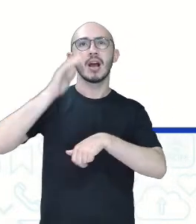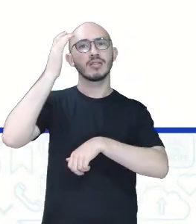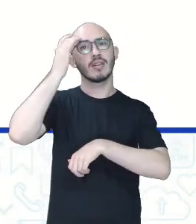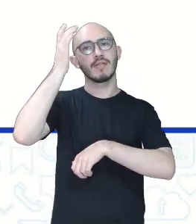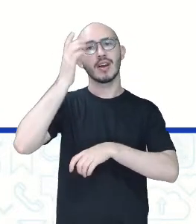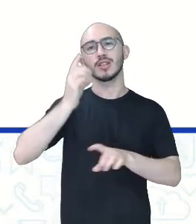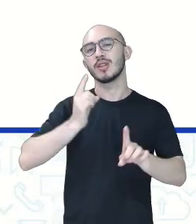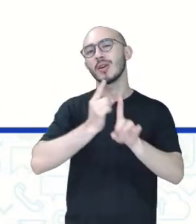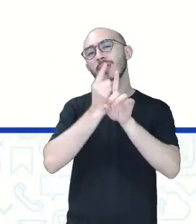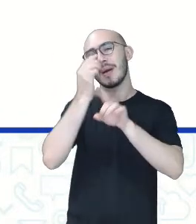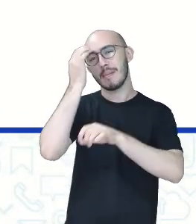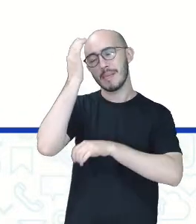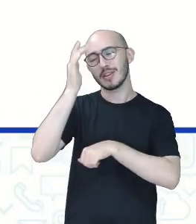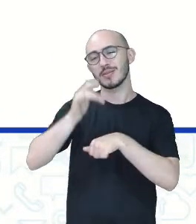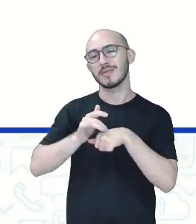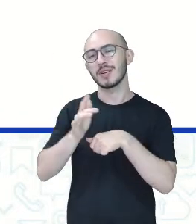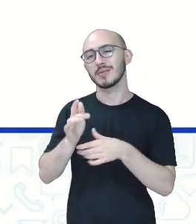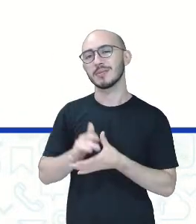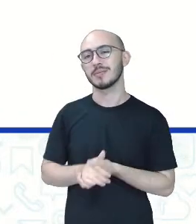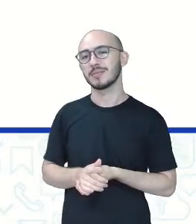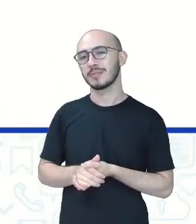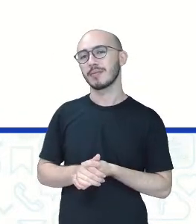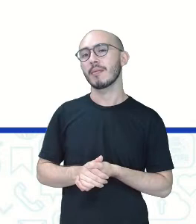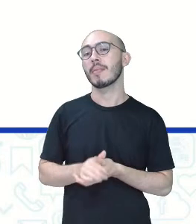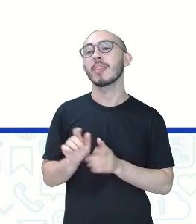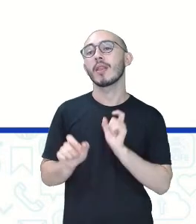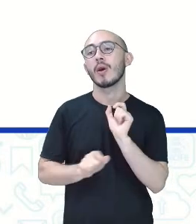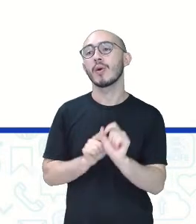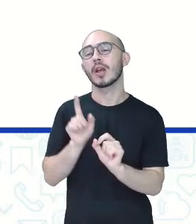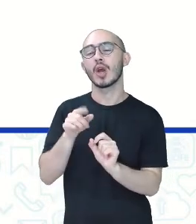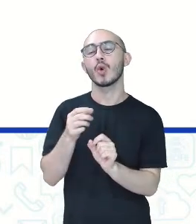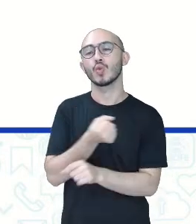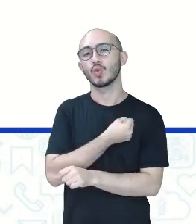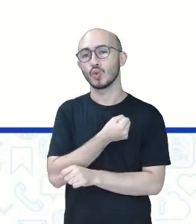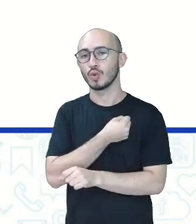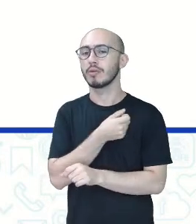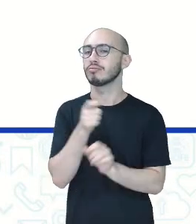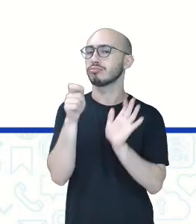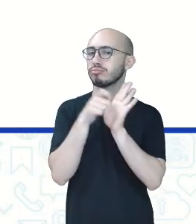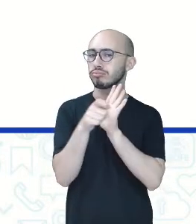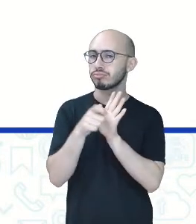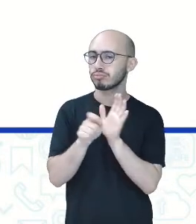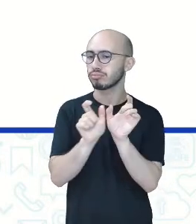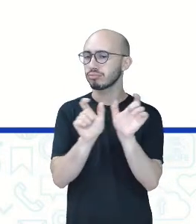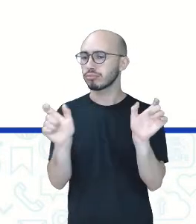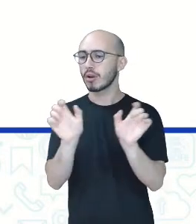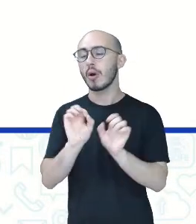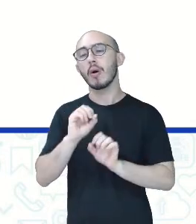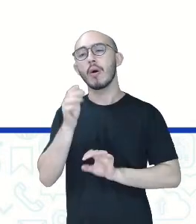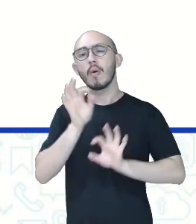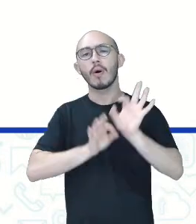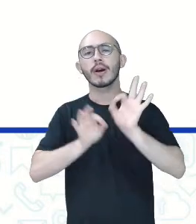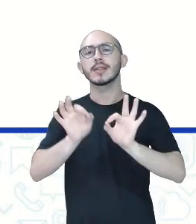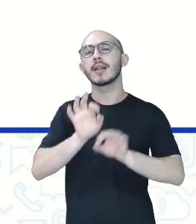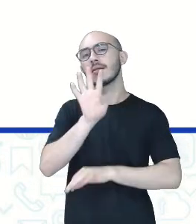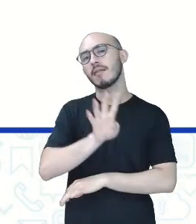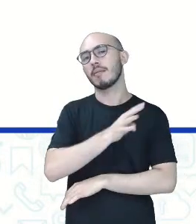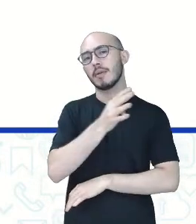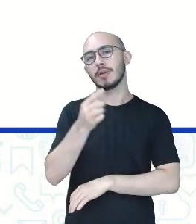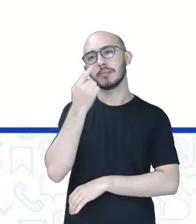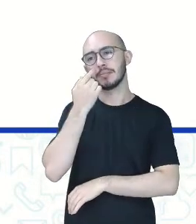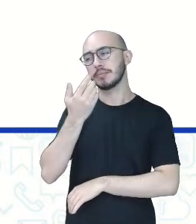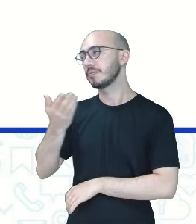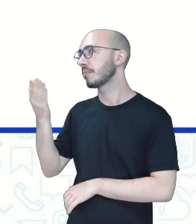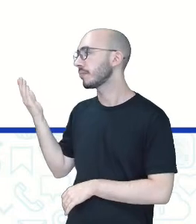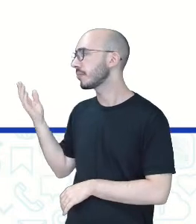você encontrar, seja a questão numérica aí por extenso ou organizada em forma de tabela, certo? Então,